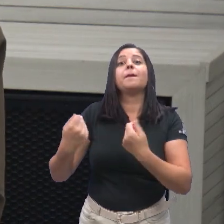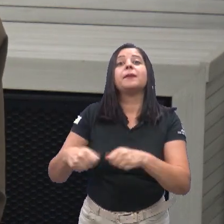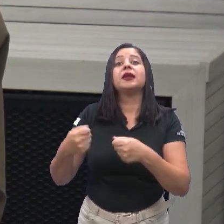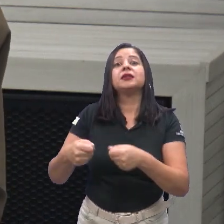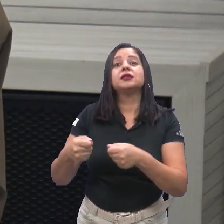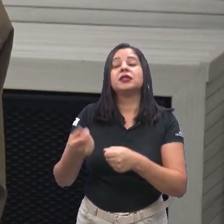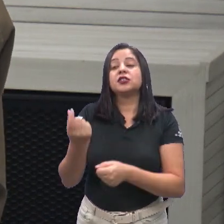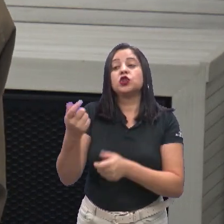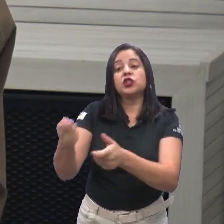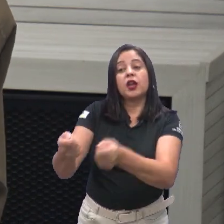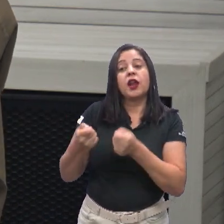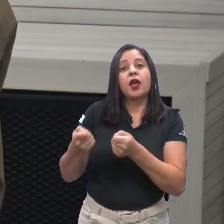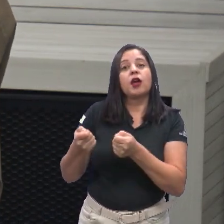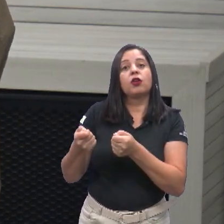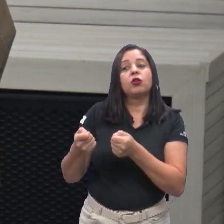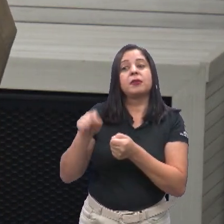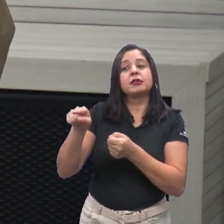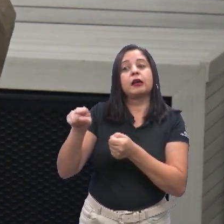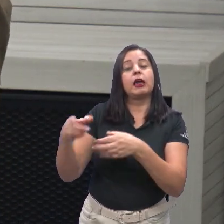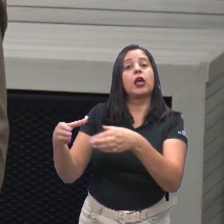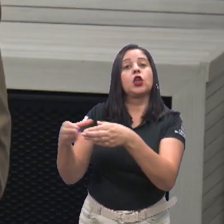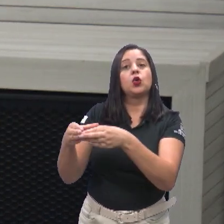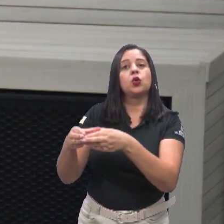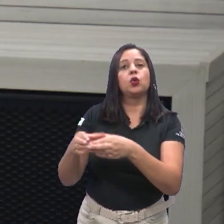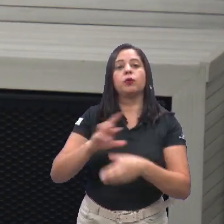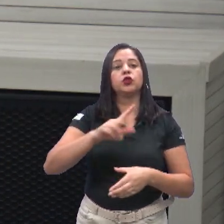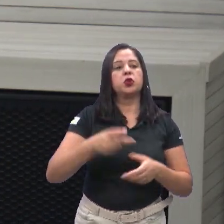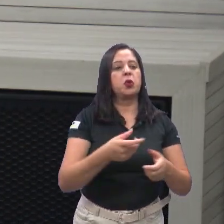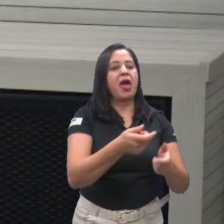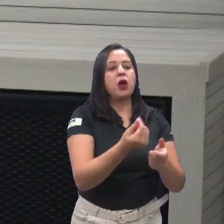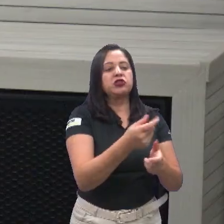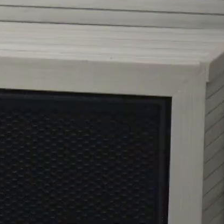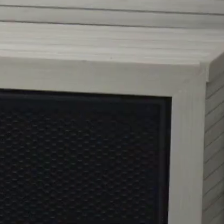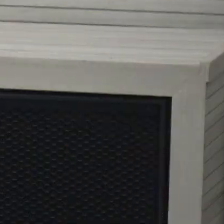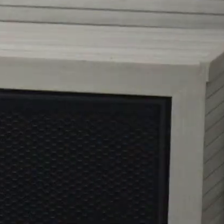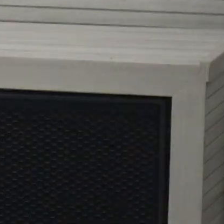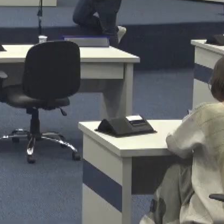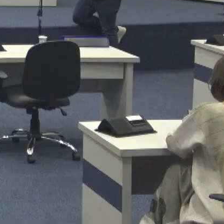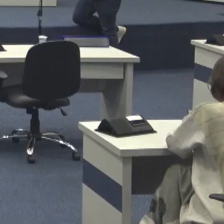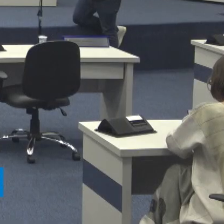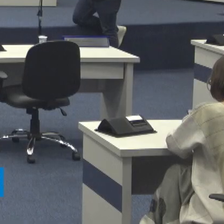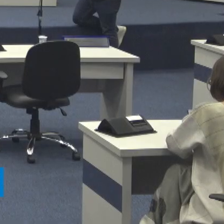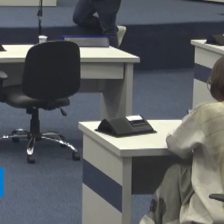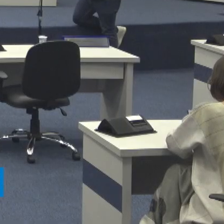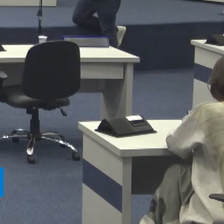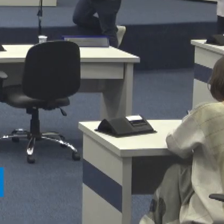da população que mais precisa. É isso que a gente cobra e a gente vai continuar cobrando aqui.